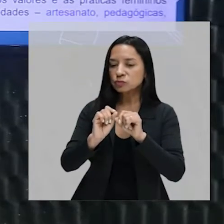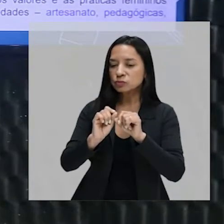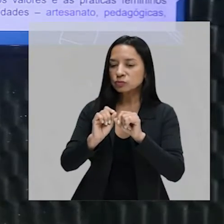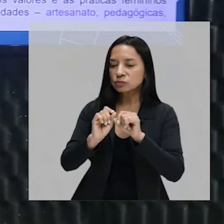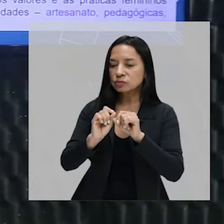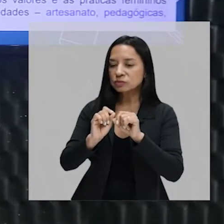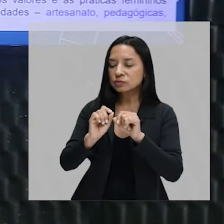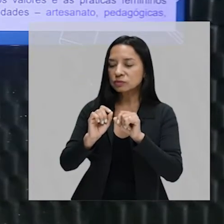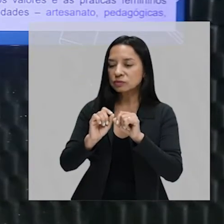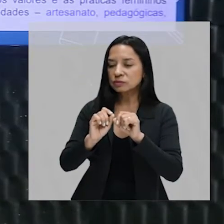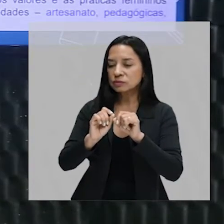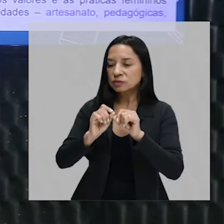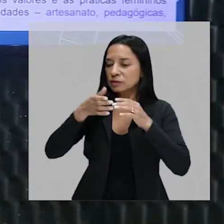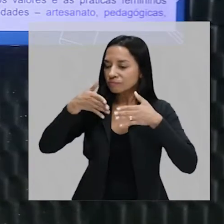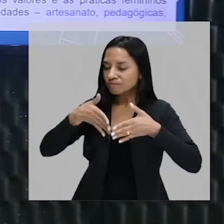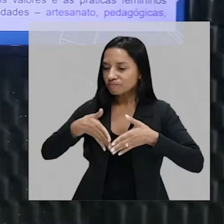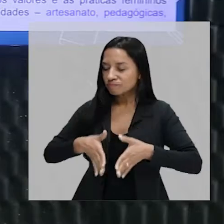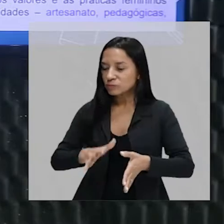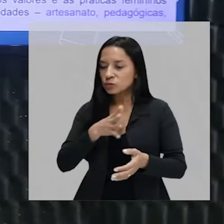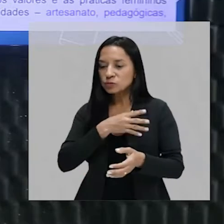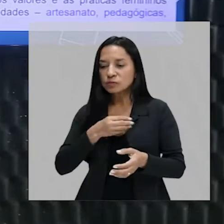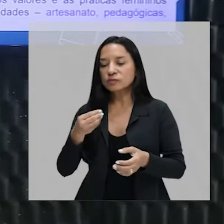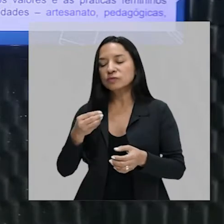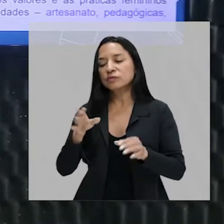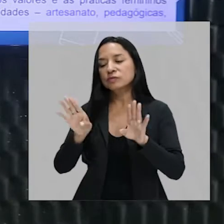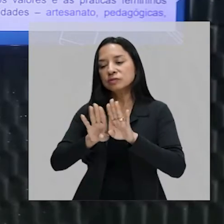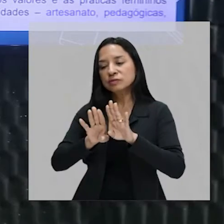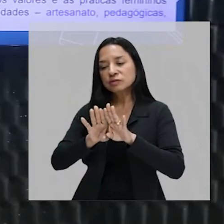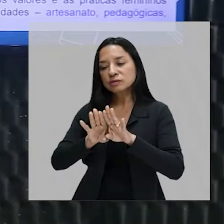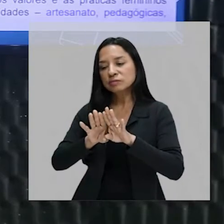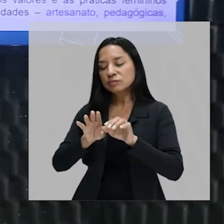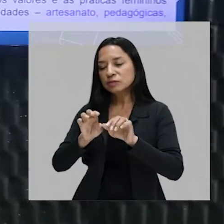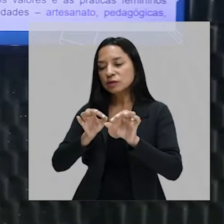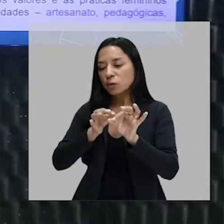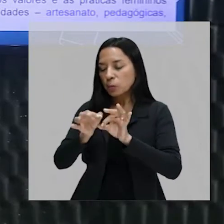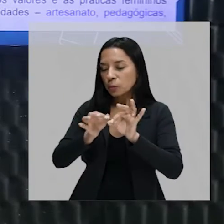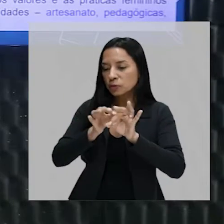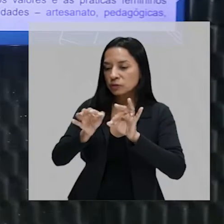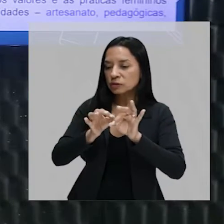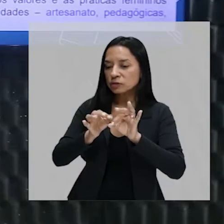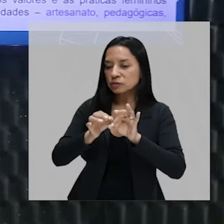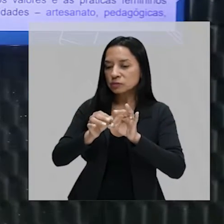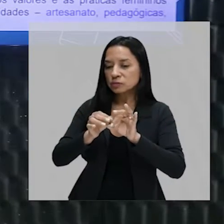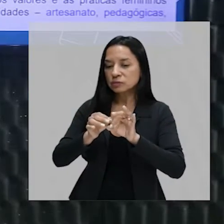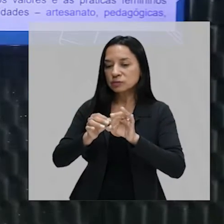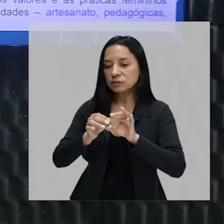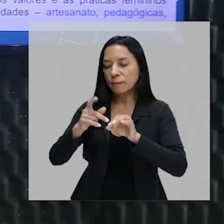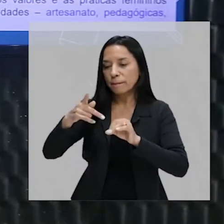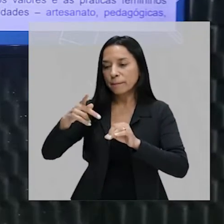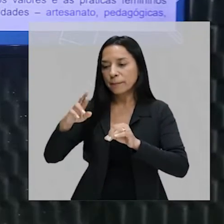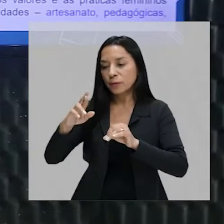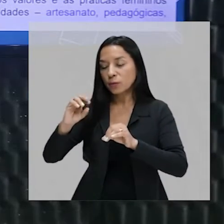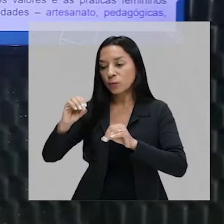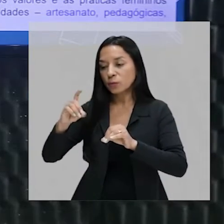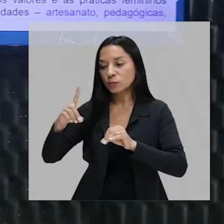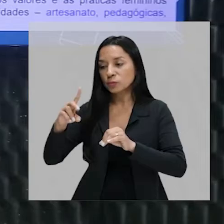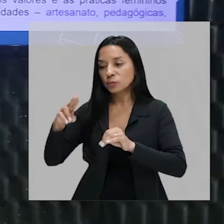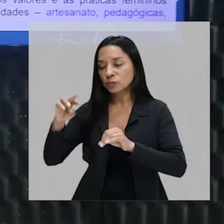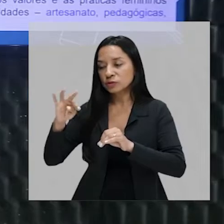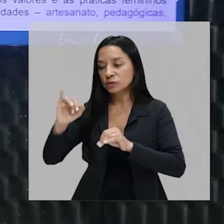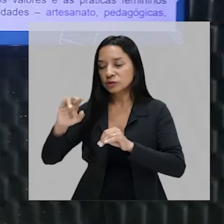gerar os filhos e até mesmo funções produtivas essas mulheres trabalhavam na